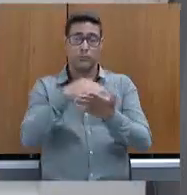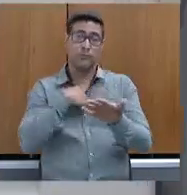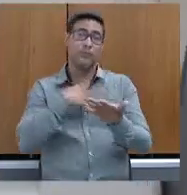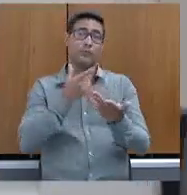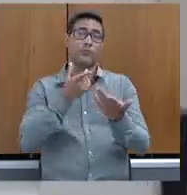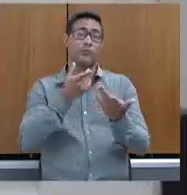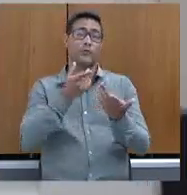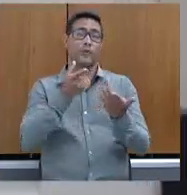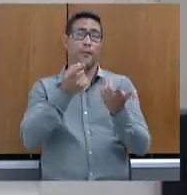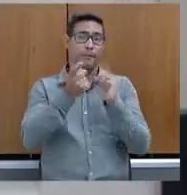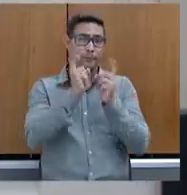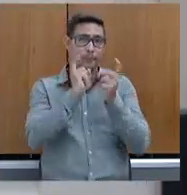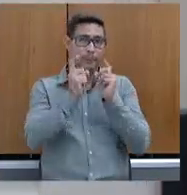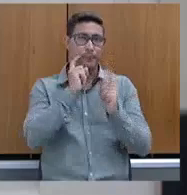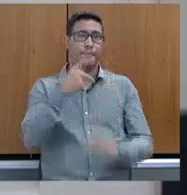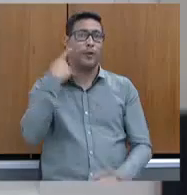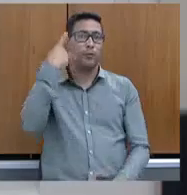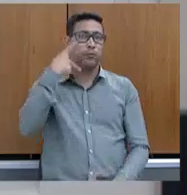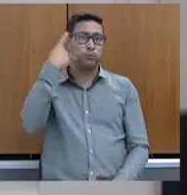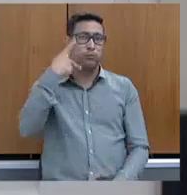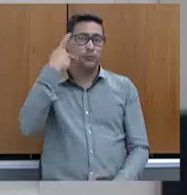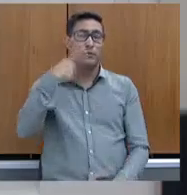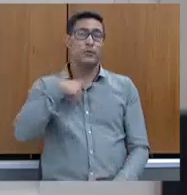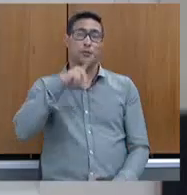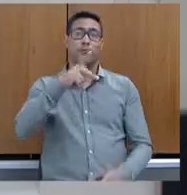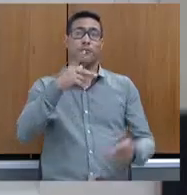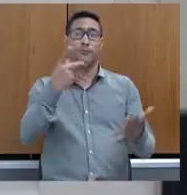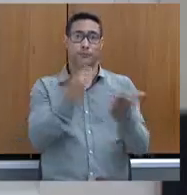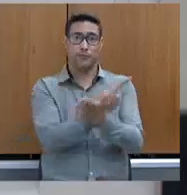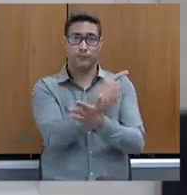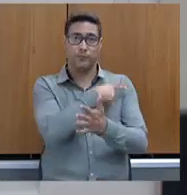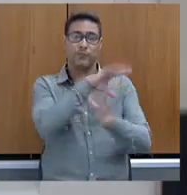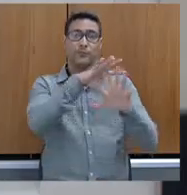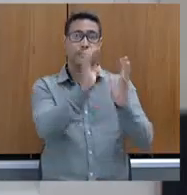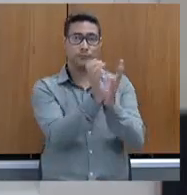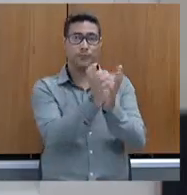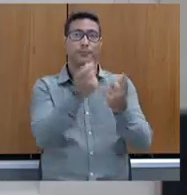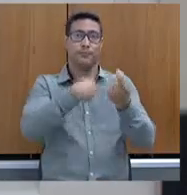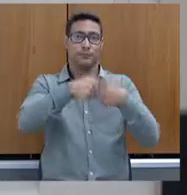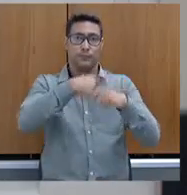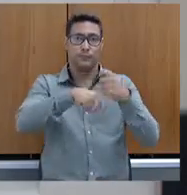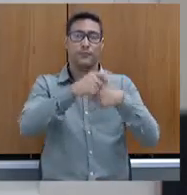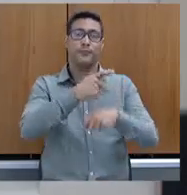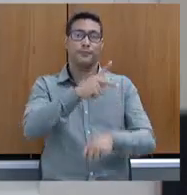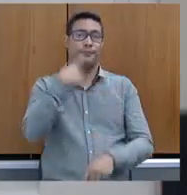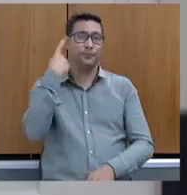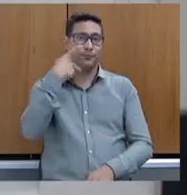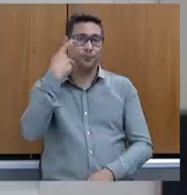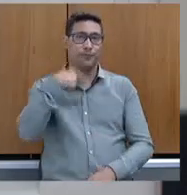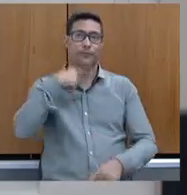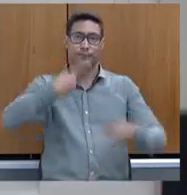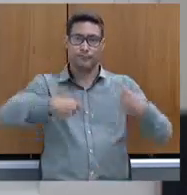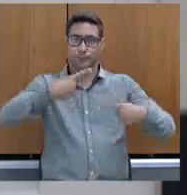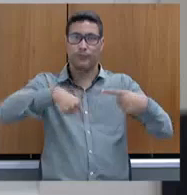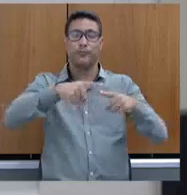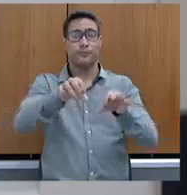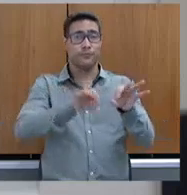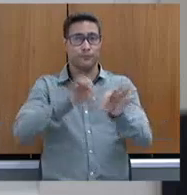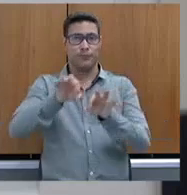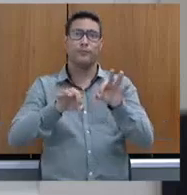audiência pública é que foi realizada na comissão de administração pública que debateu as alterações estruturais